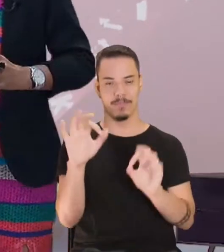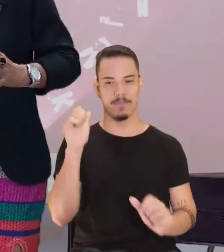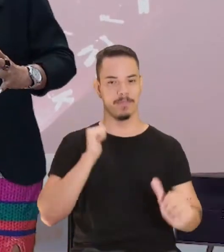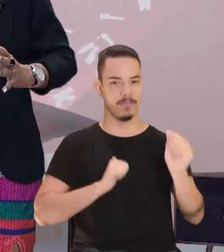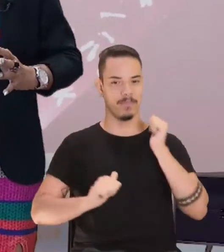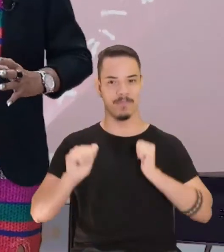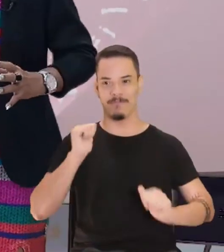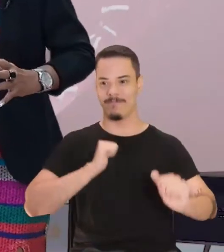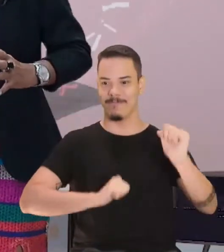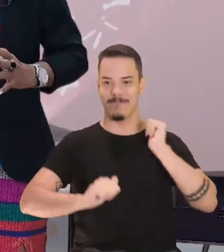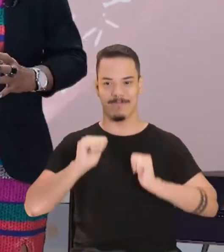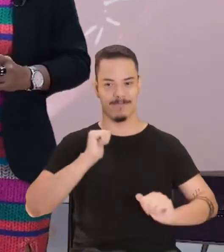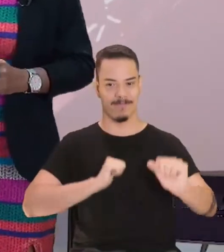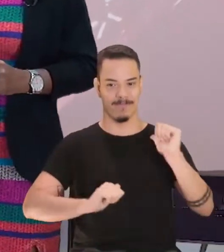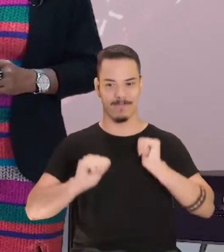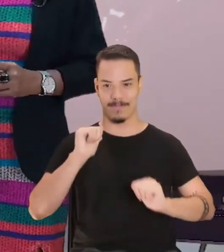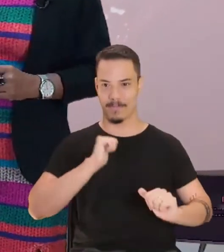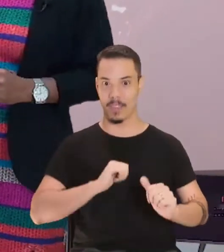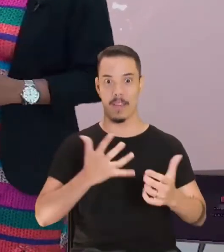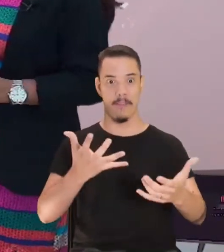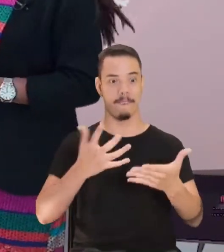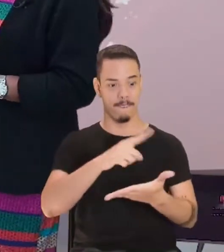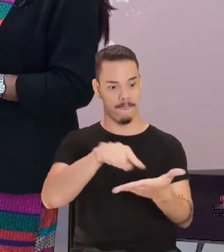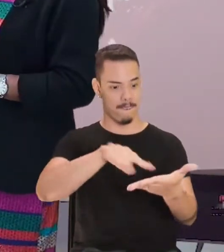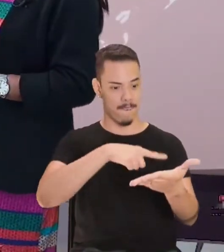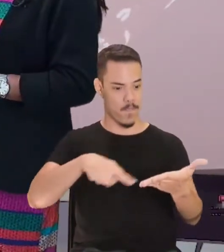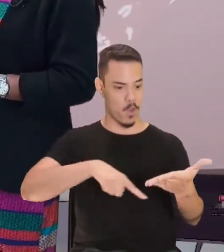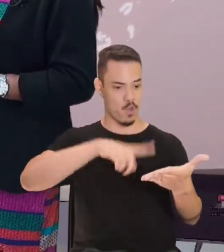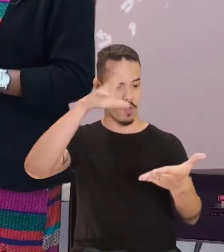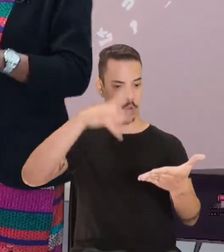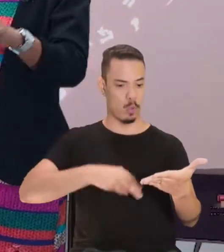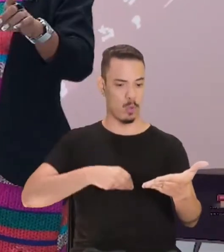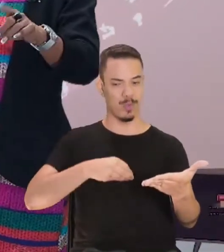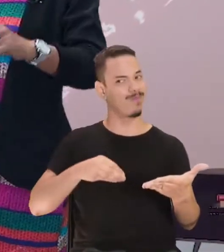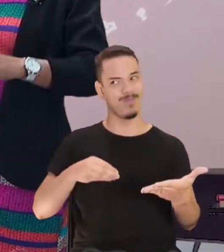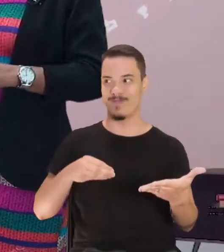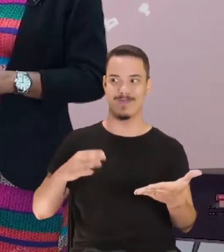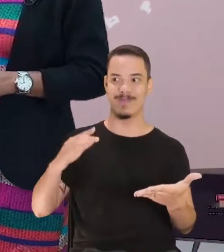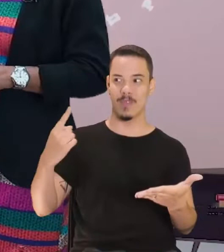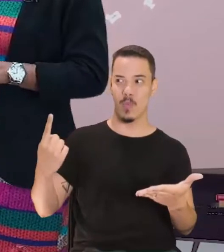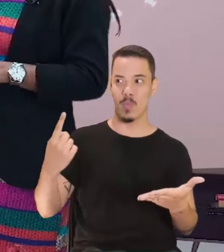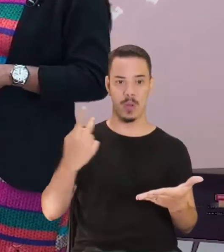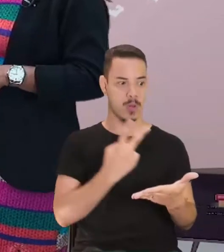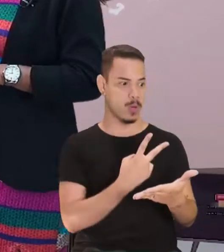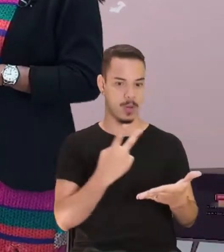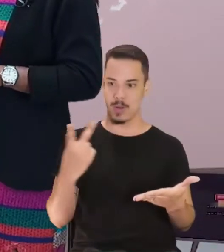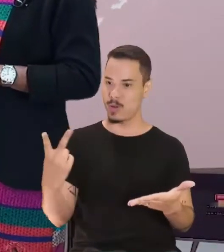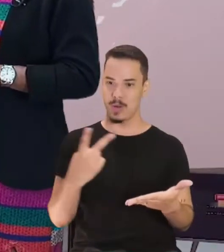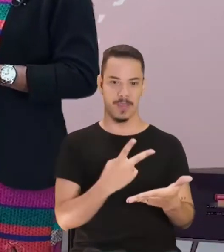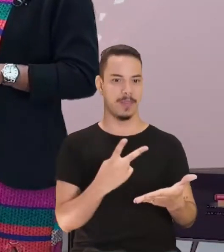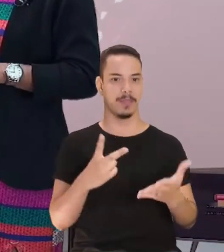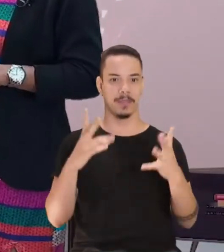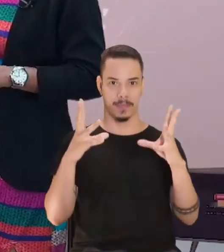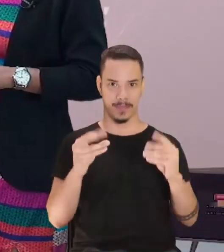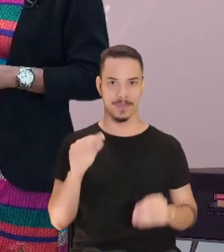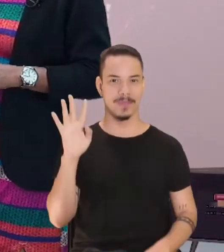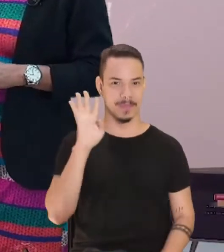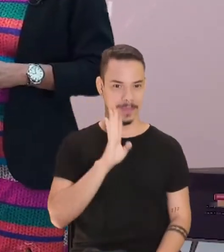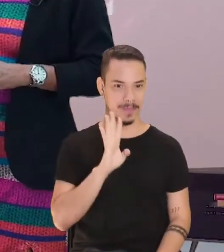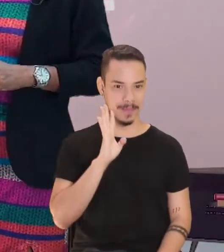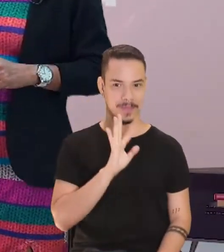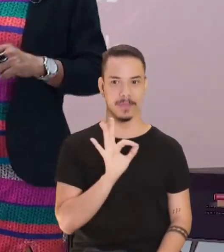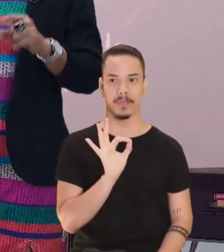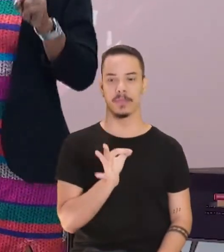assim, olha, olhando, não, eu vou gabaritar. Eu gabaritei toda, outro não, eu gabaritei uma. É legal, não é não? Com